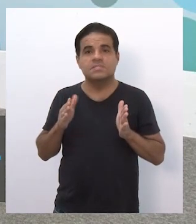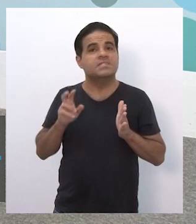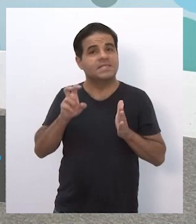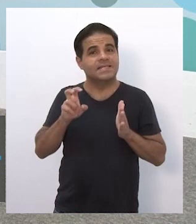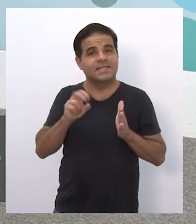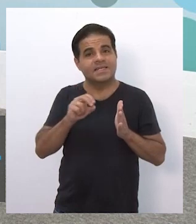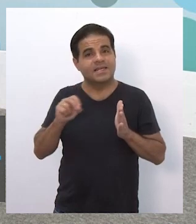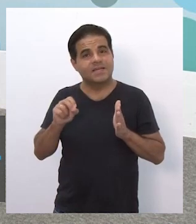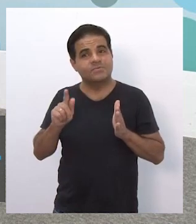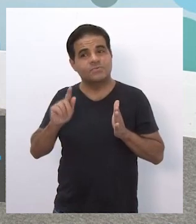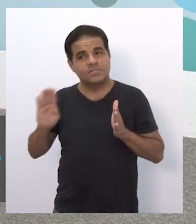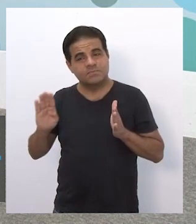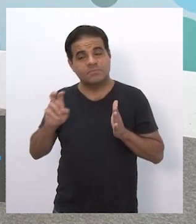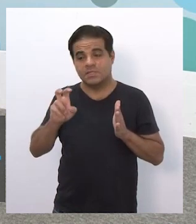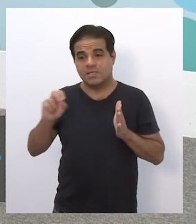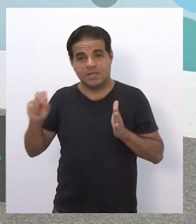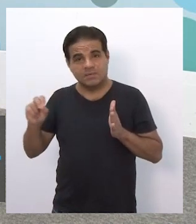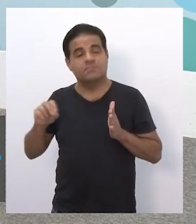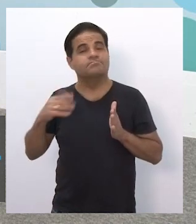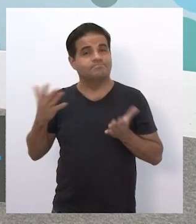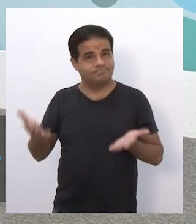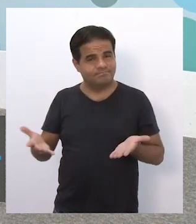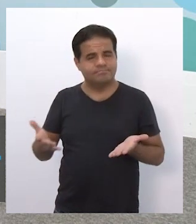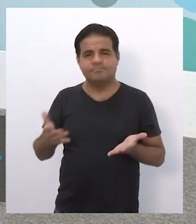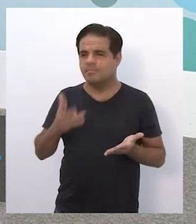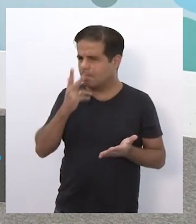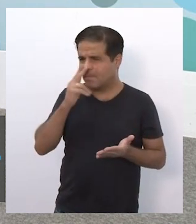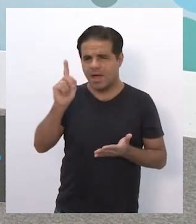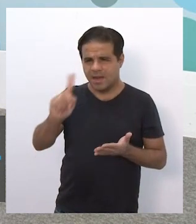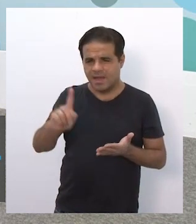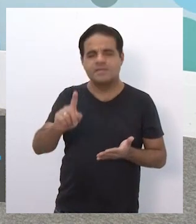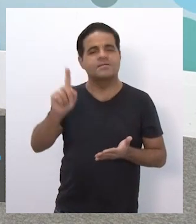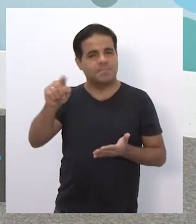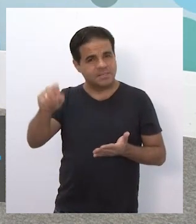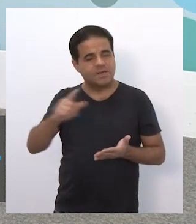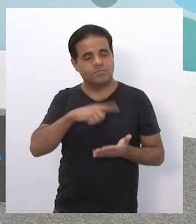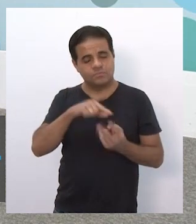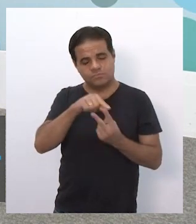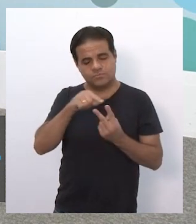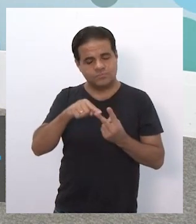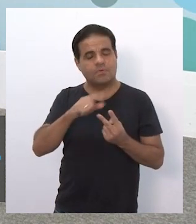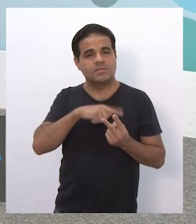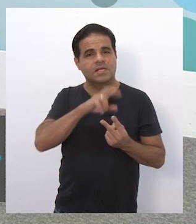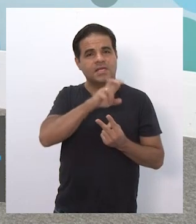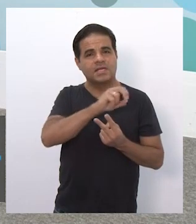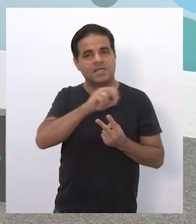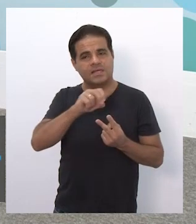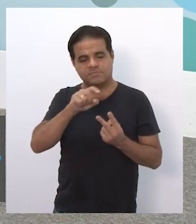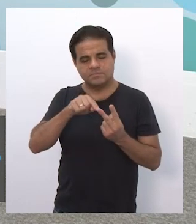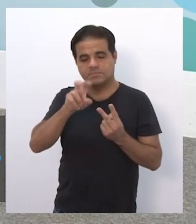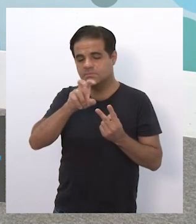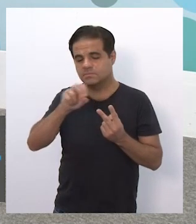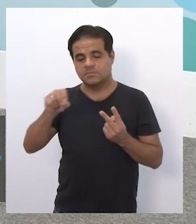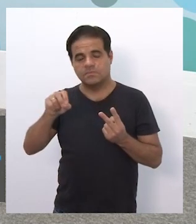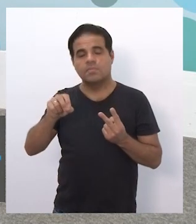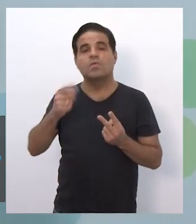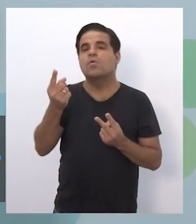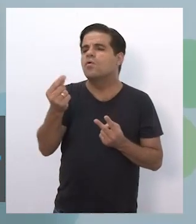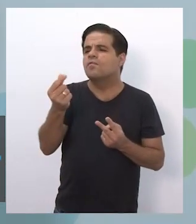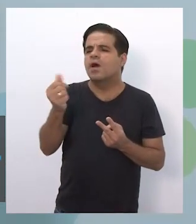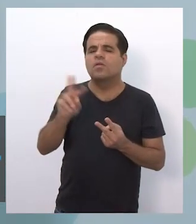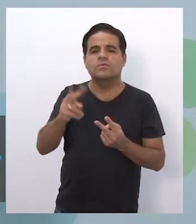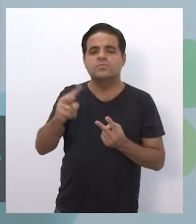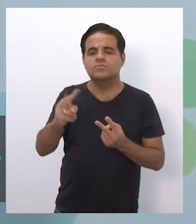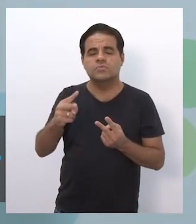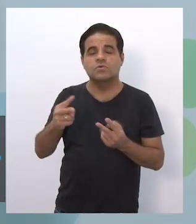GB, vocês acreditariam? Pois é, são de 500 GB, né? O preço que o Rodrigo falou do HD hoje,